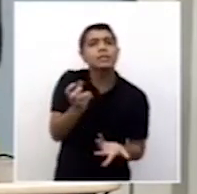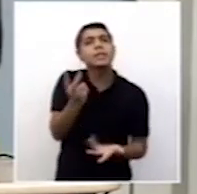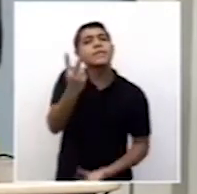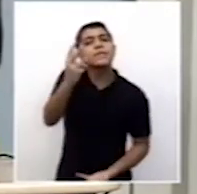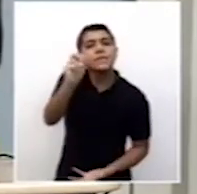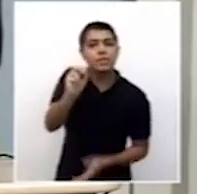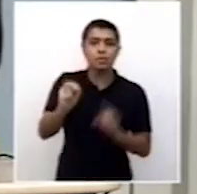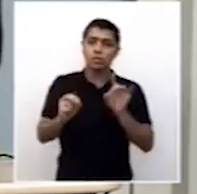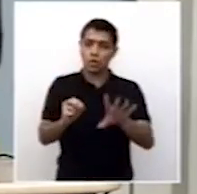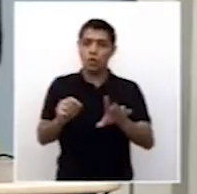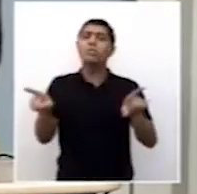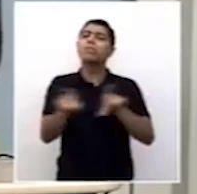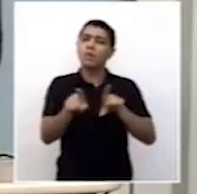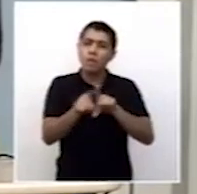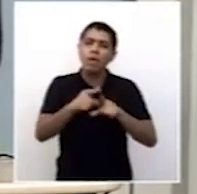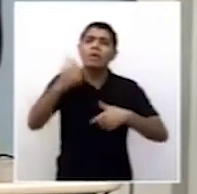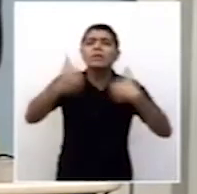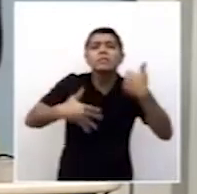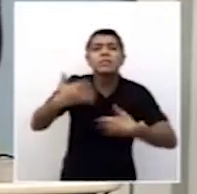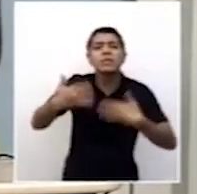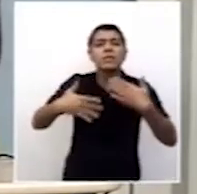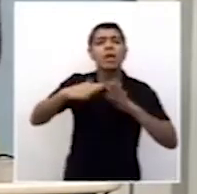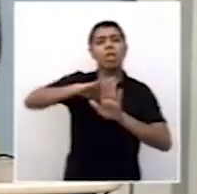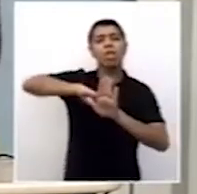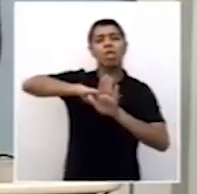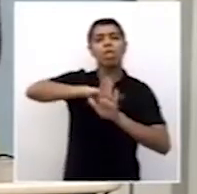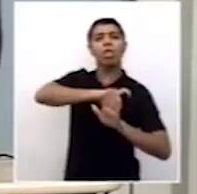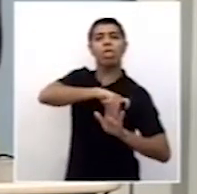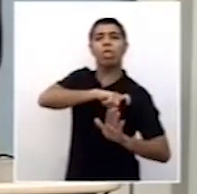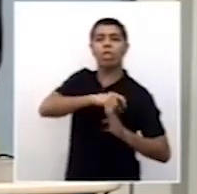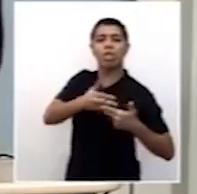maliciosas, principalmente se houver senhoras.